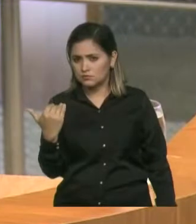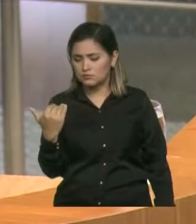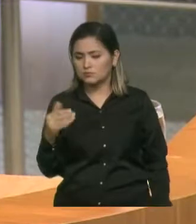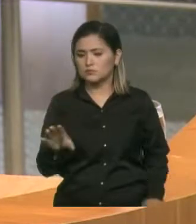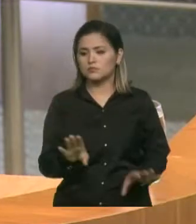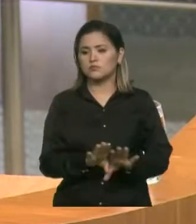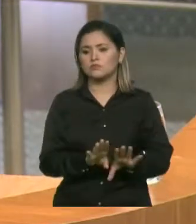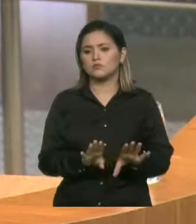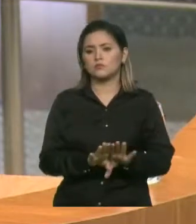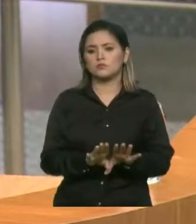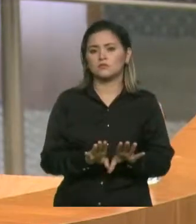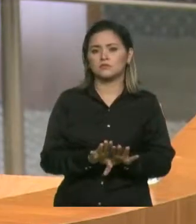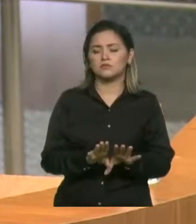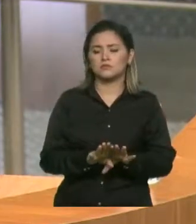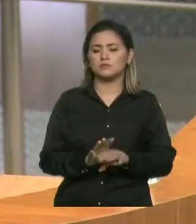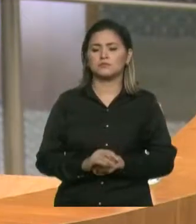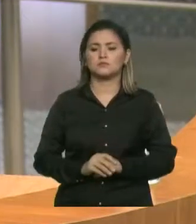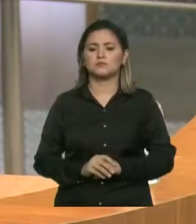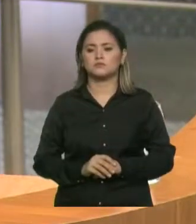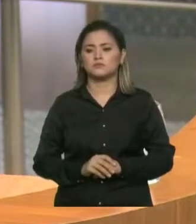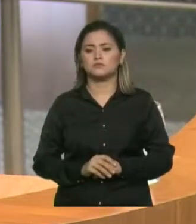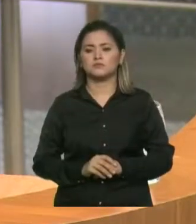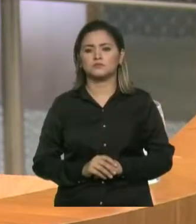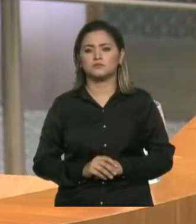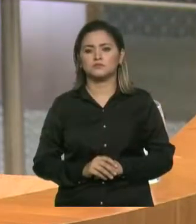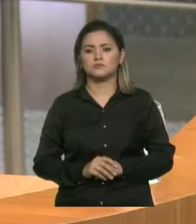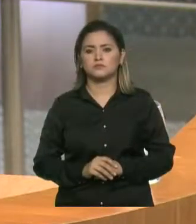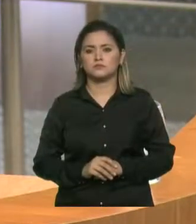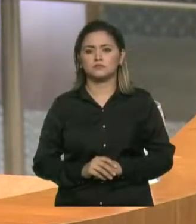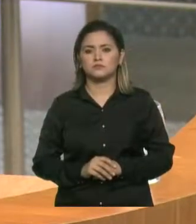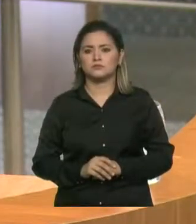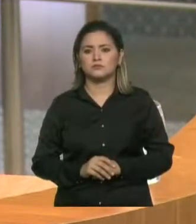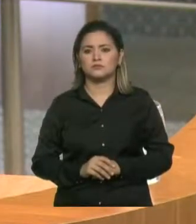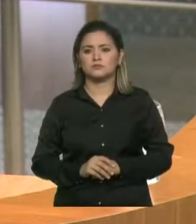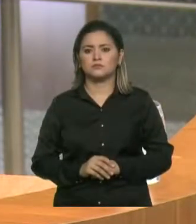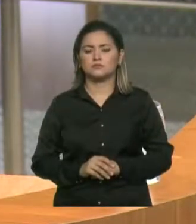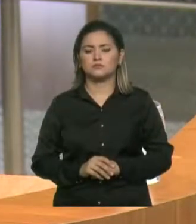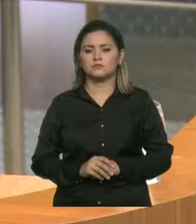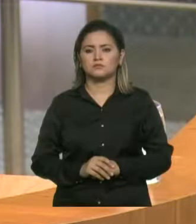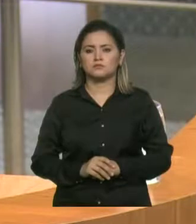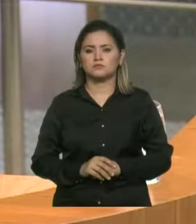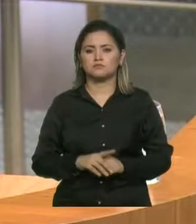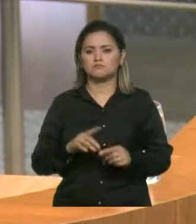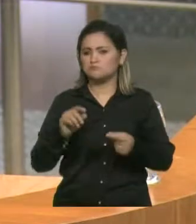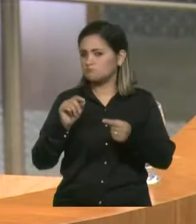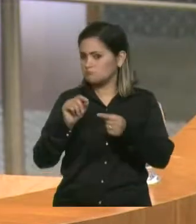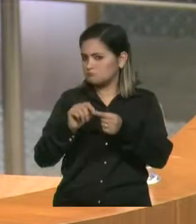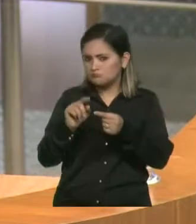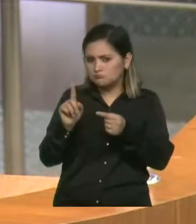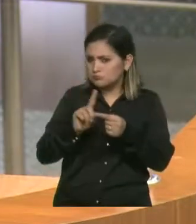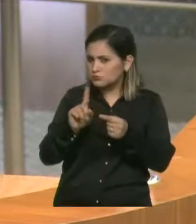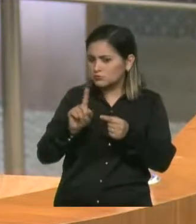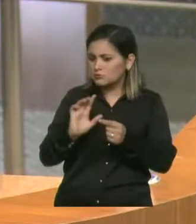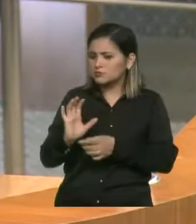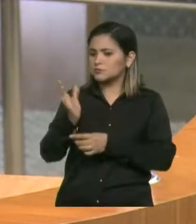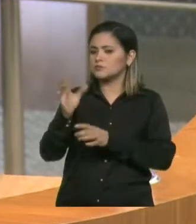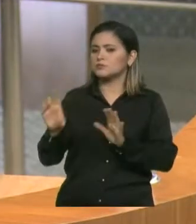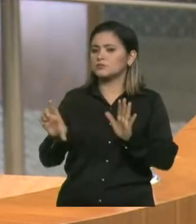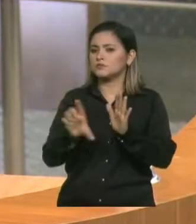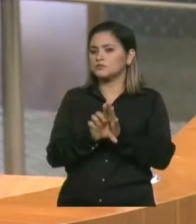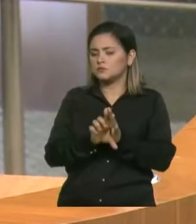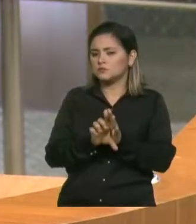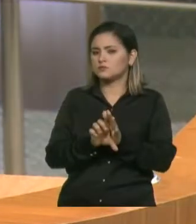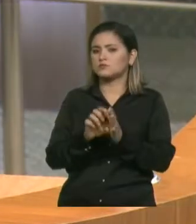não se valeu da mesma lei de execuções penais para garantir, como tem garantia,